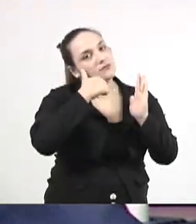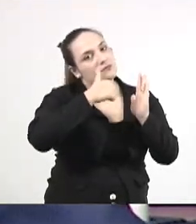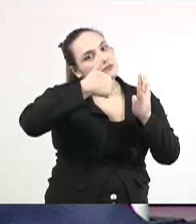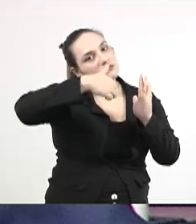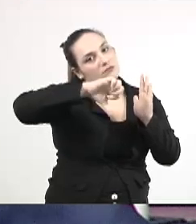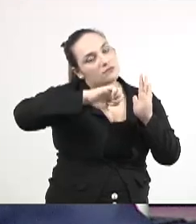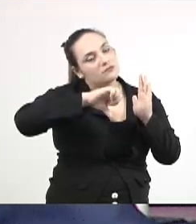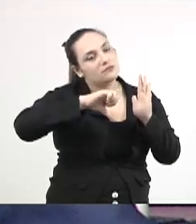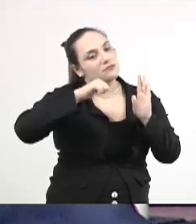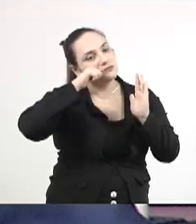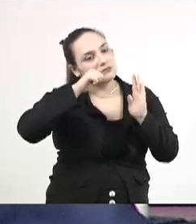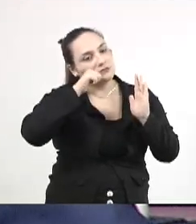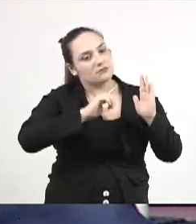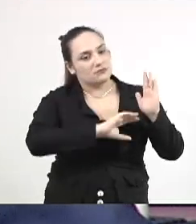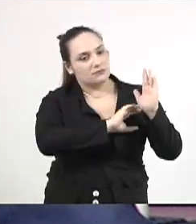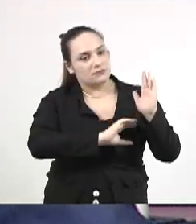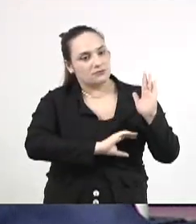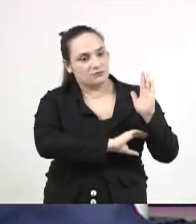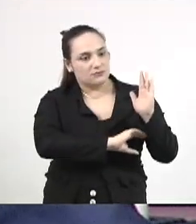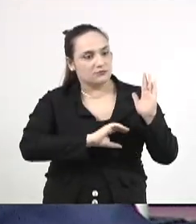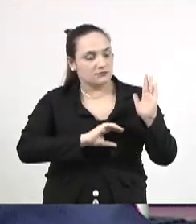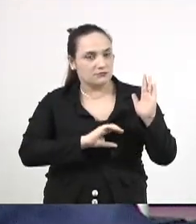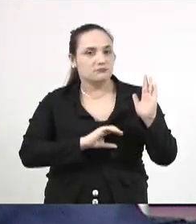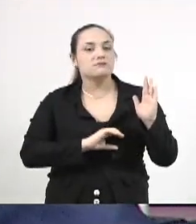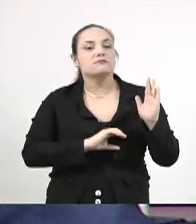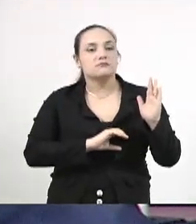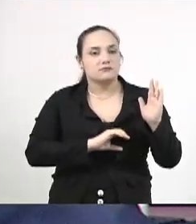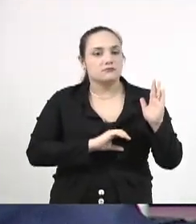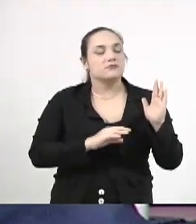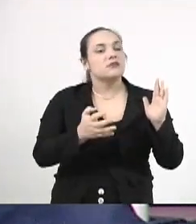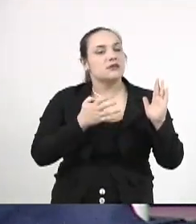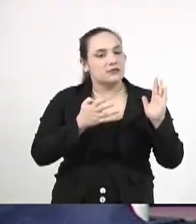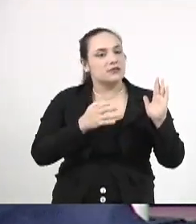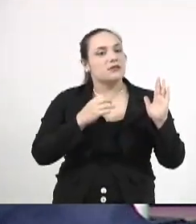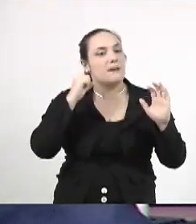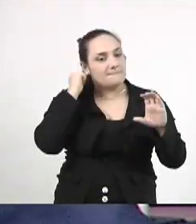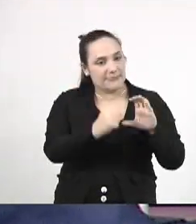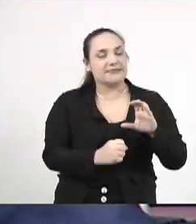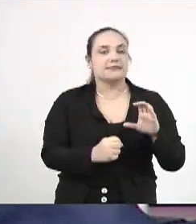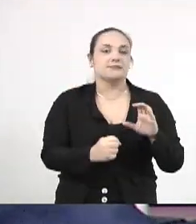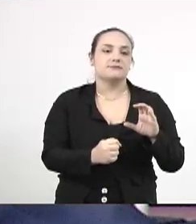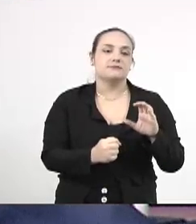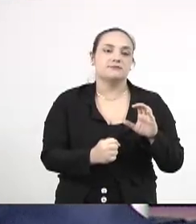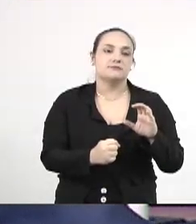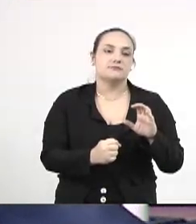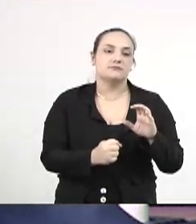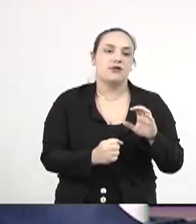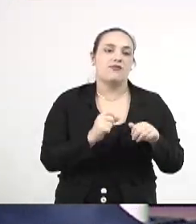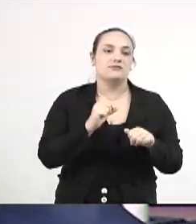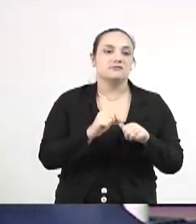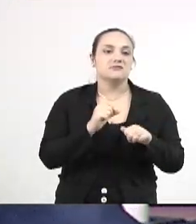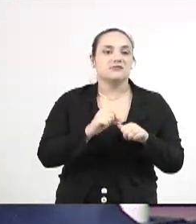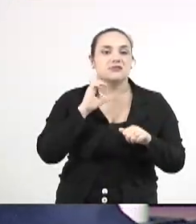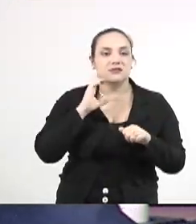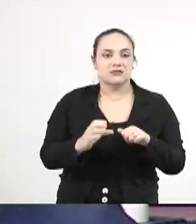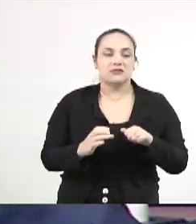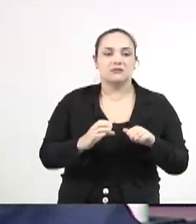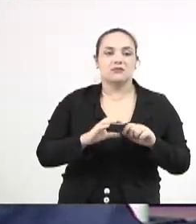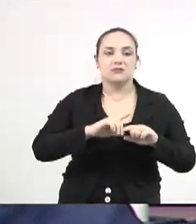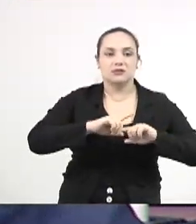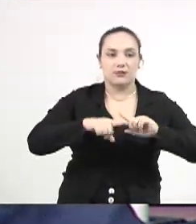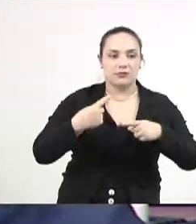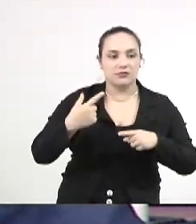mulheres canadenses, as quais ele também desejava matar. Ele cometeu esse crime e em seguida